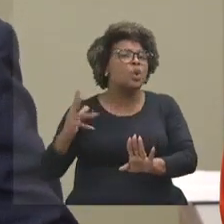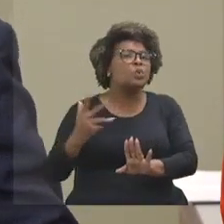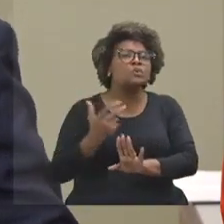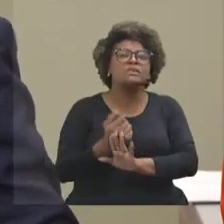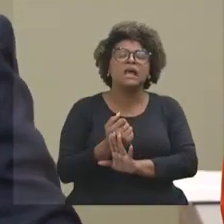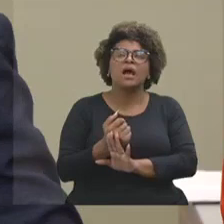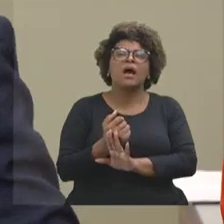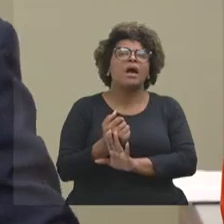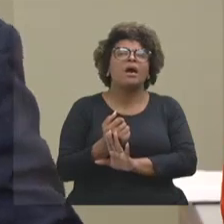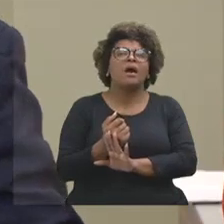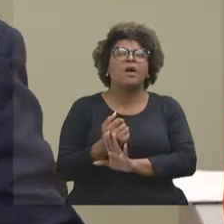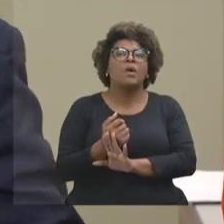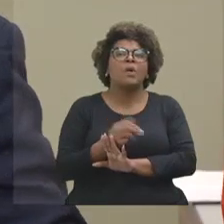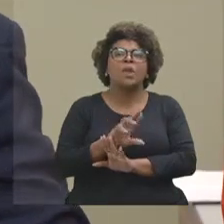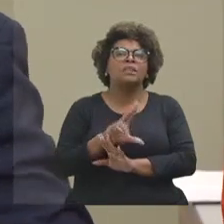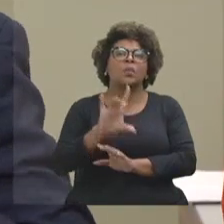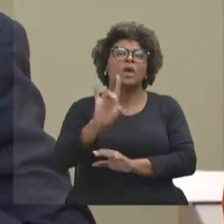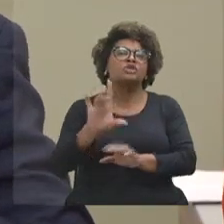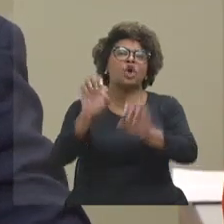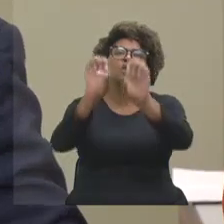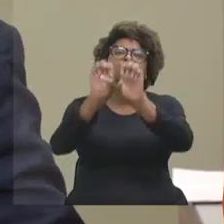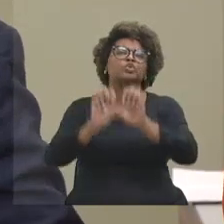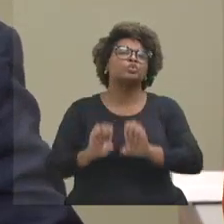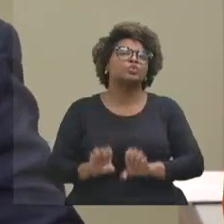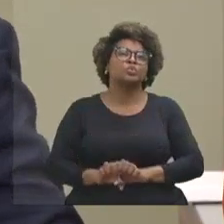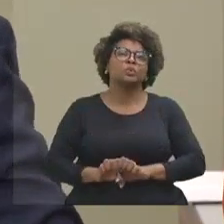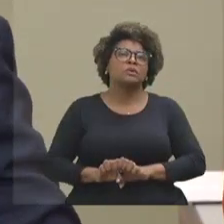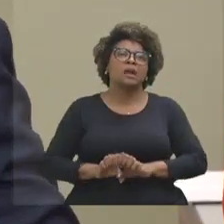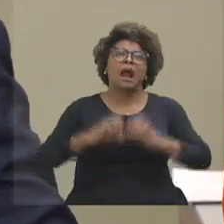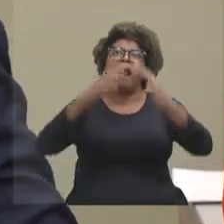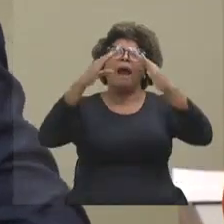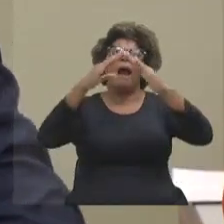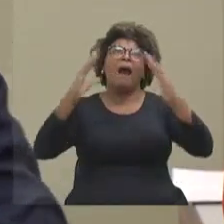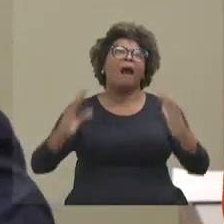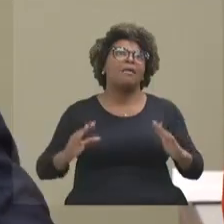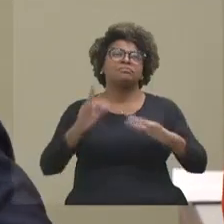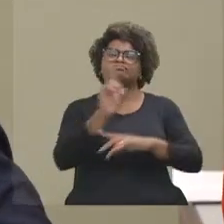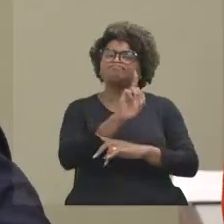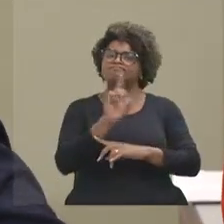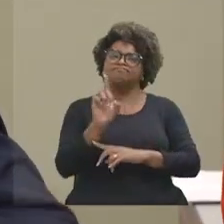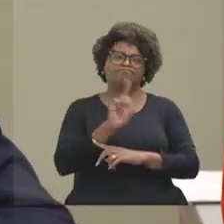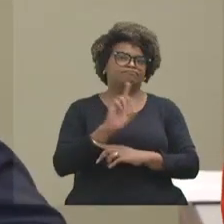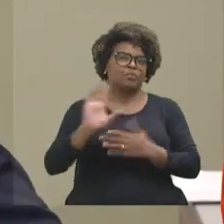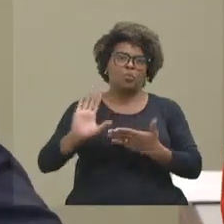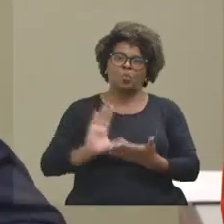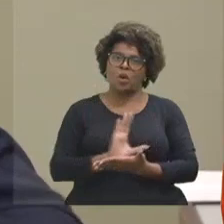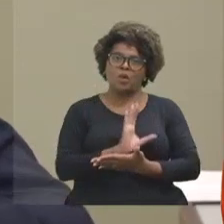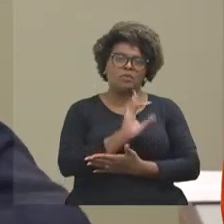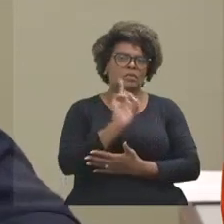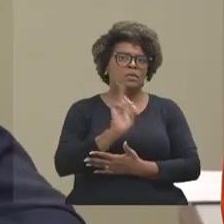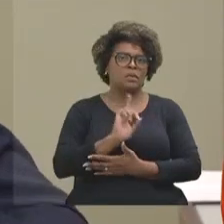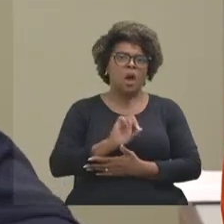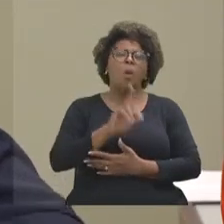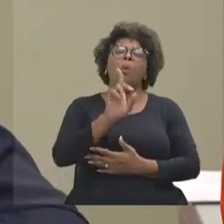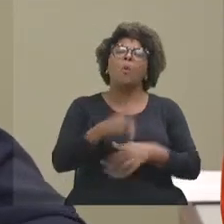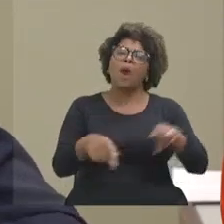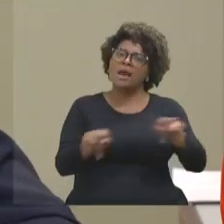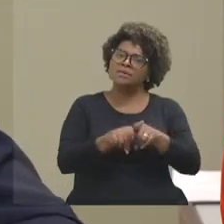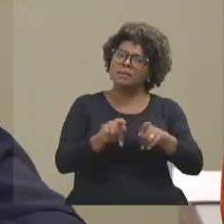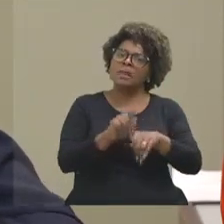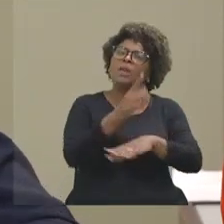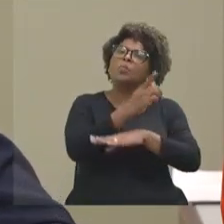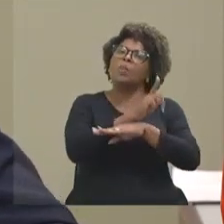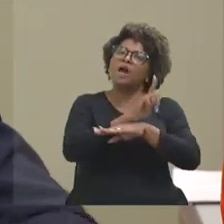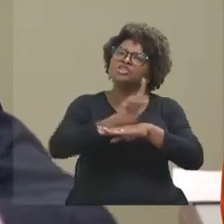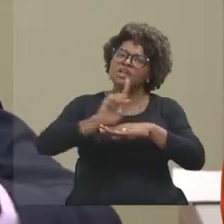não passa apenas pela estrutura física pelos Recursos que recebem ele passa pelas pessoas que